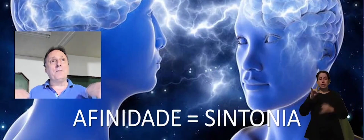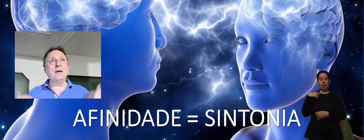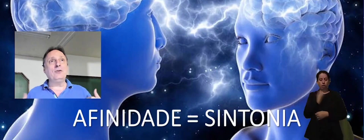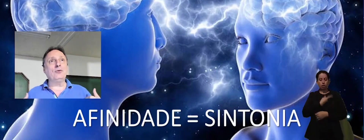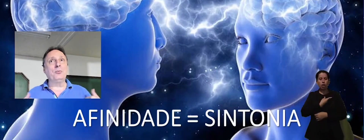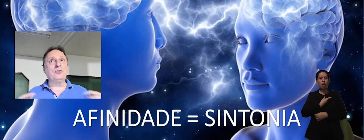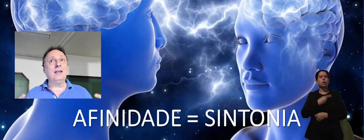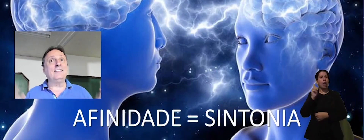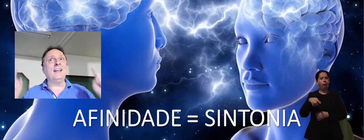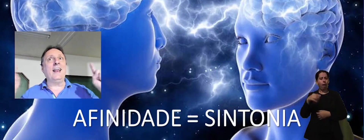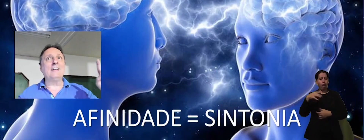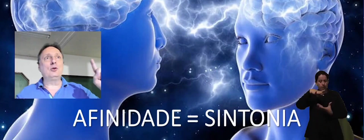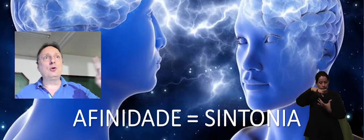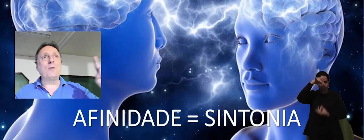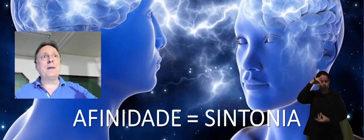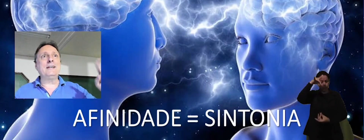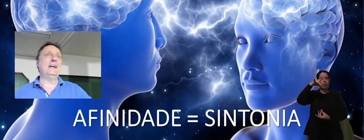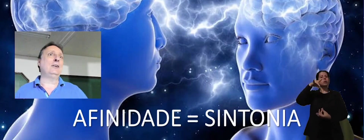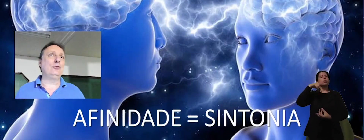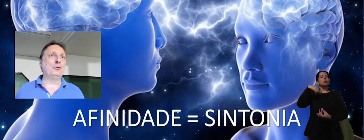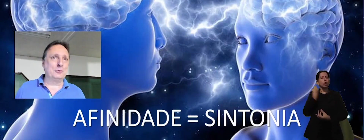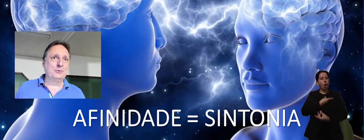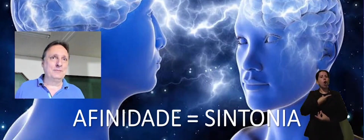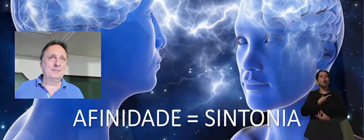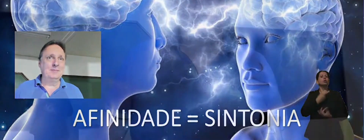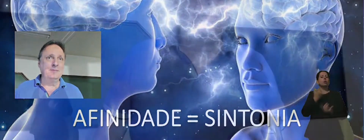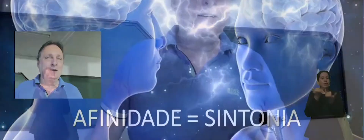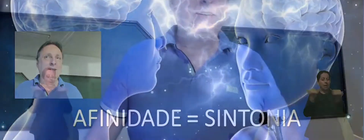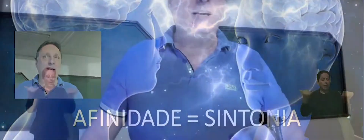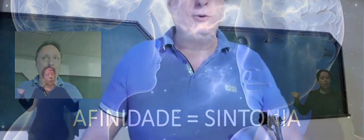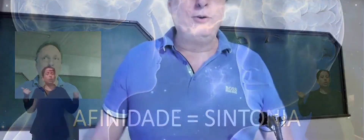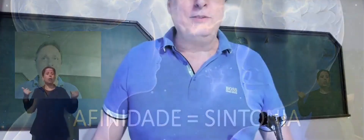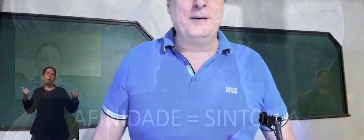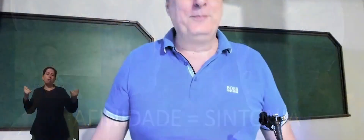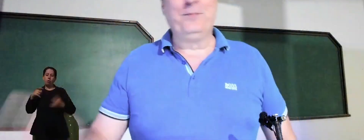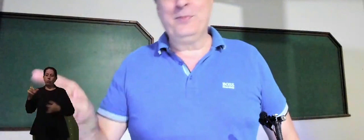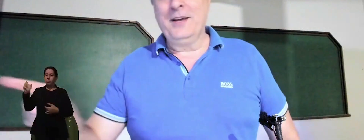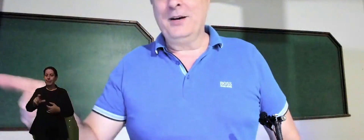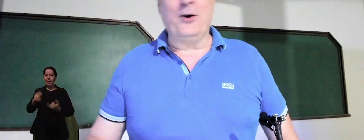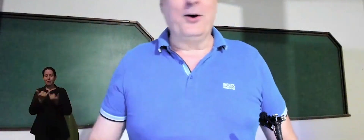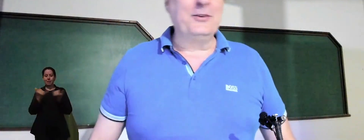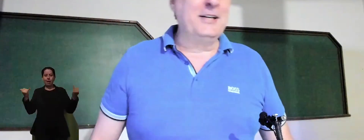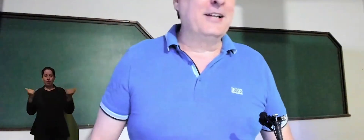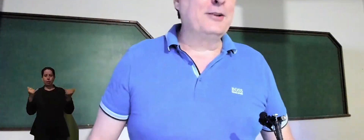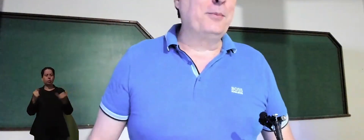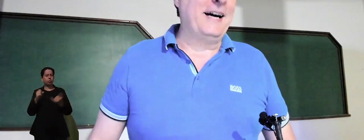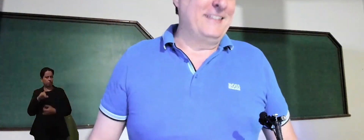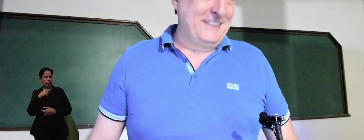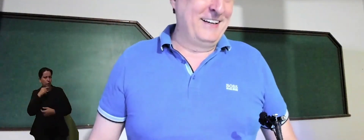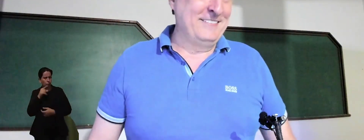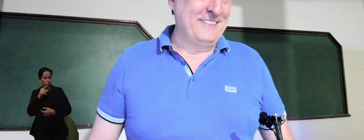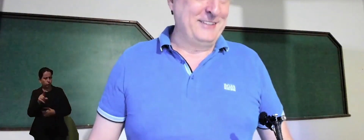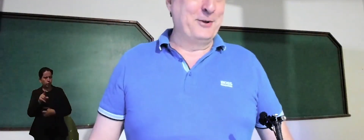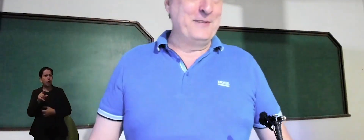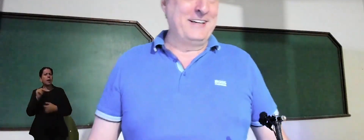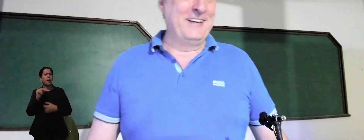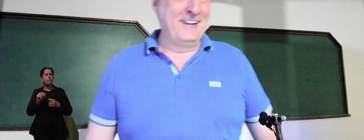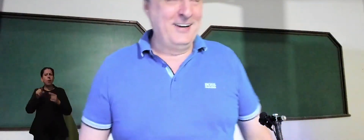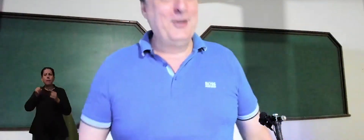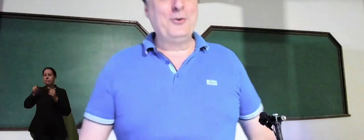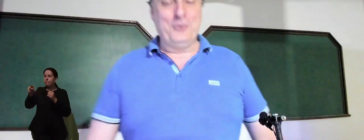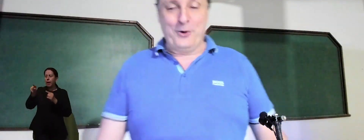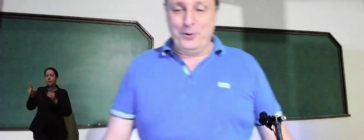energia, também somos seres eletromagnéticos. Tem dúvida? Coloca o dedo na tomada, vai